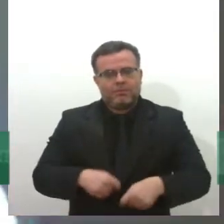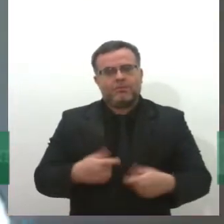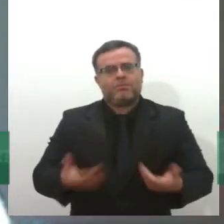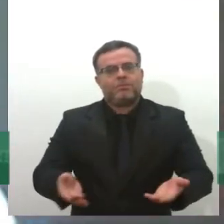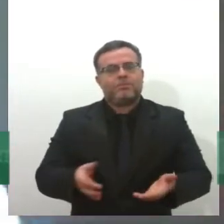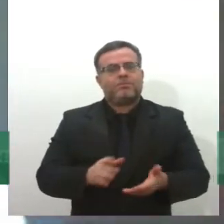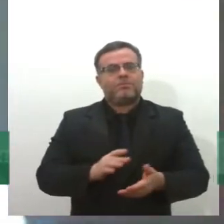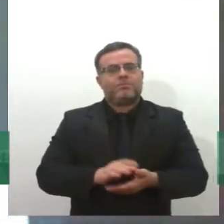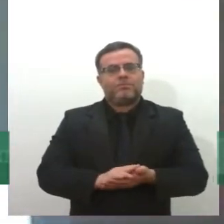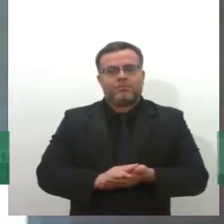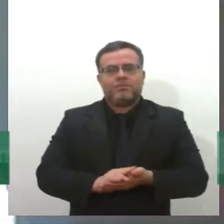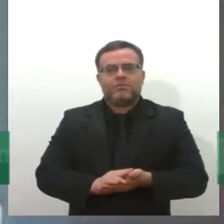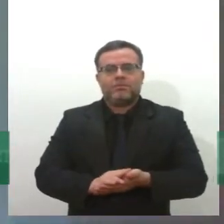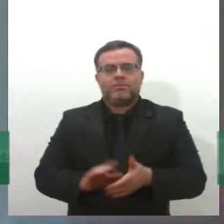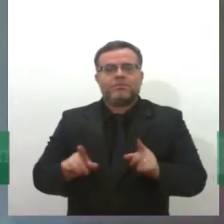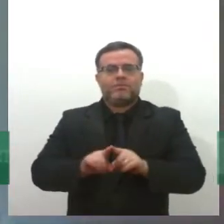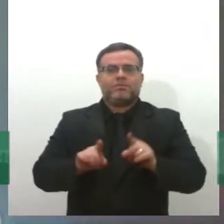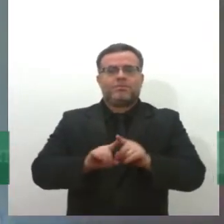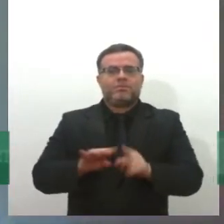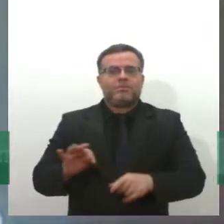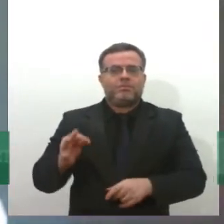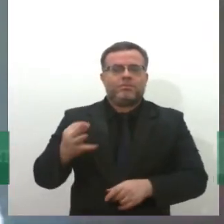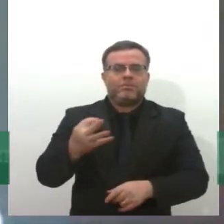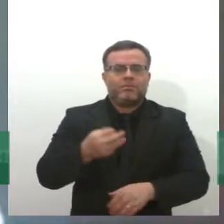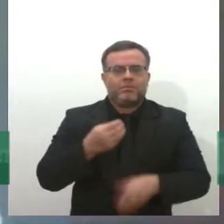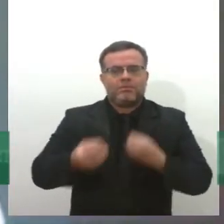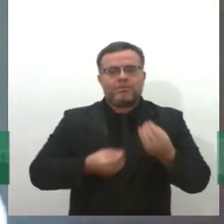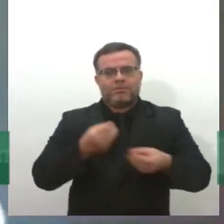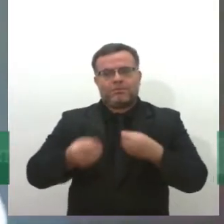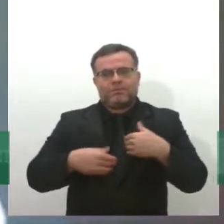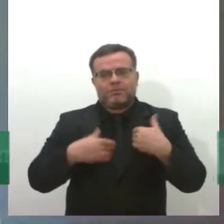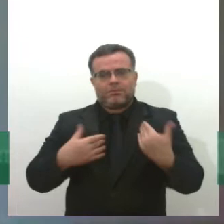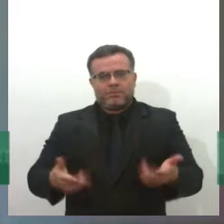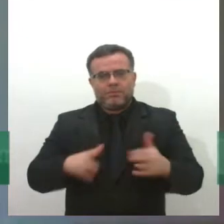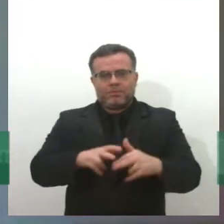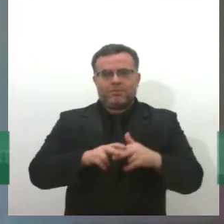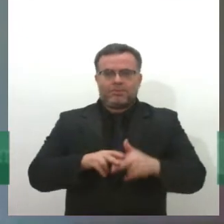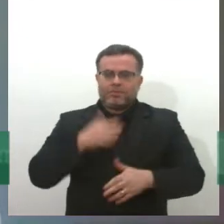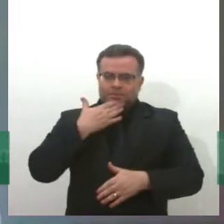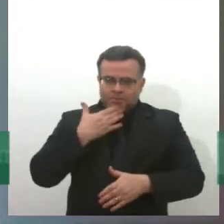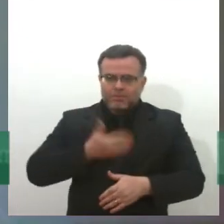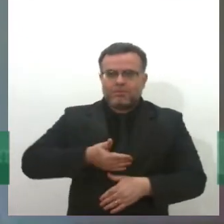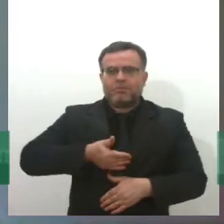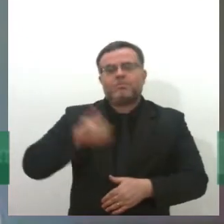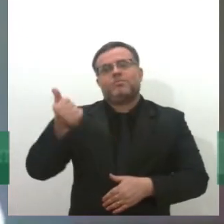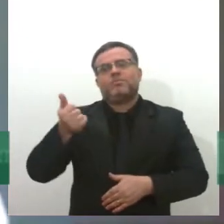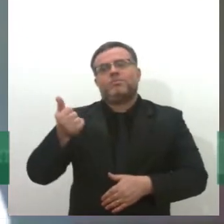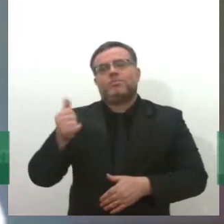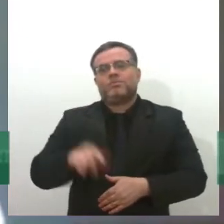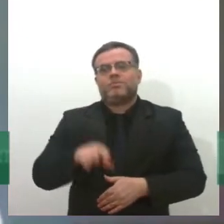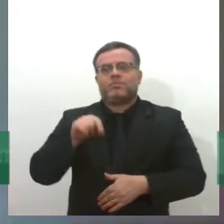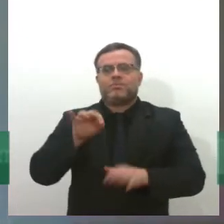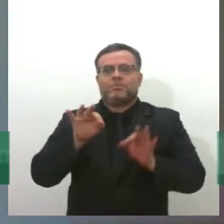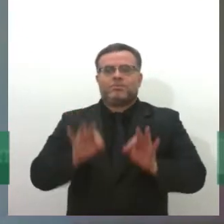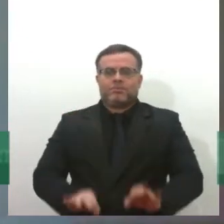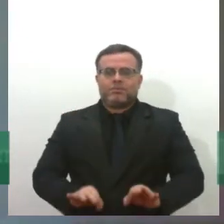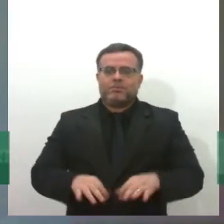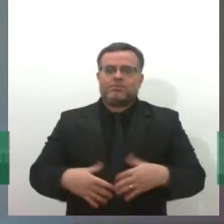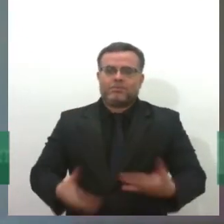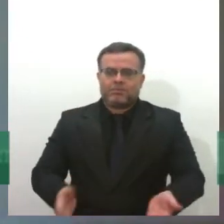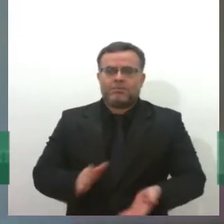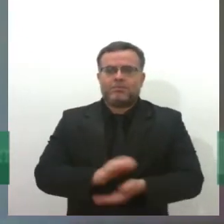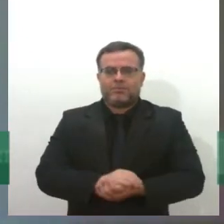mas toda a tributação sobre consumo. Essa seria a melhor alternativa para mexer na